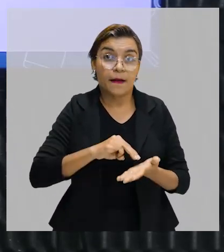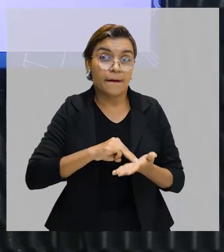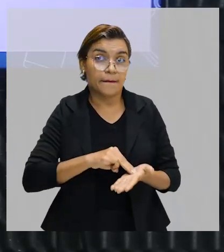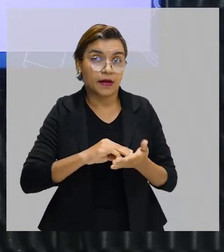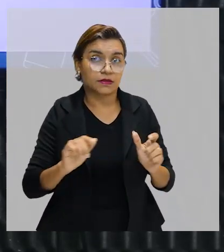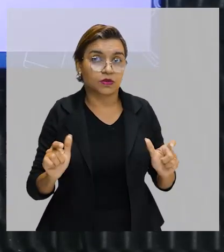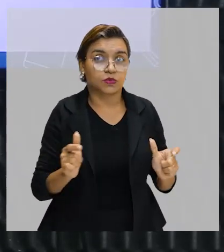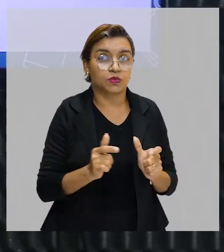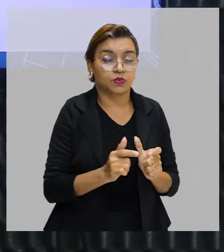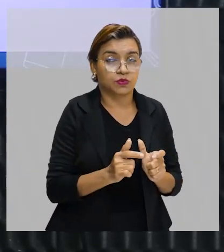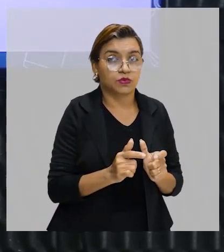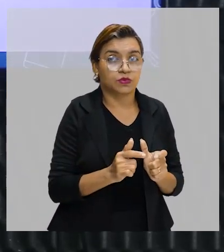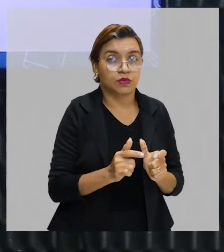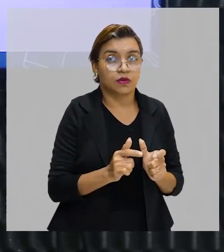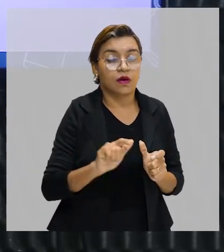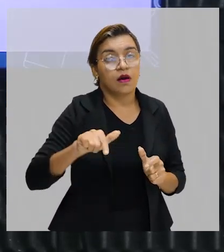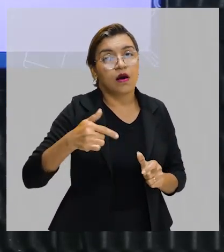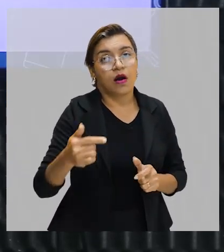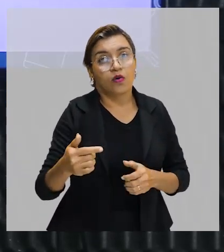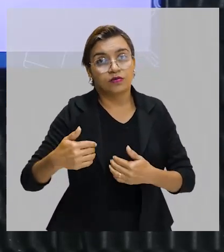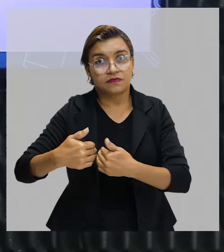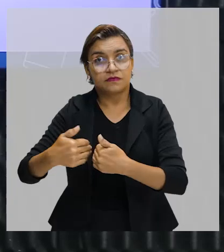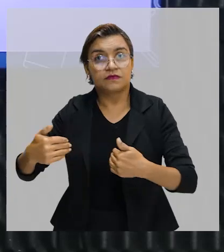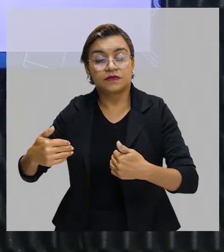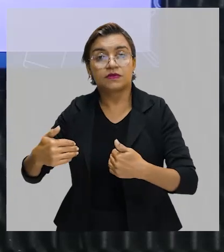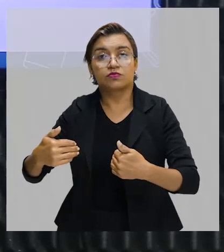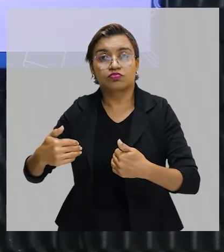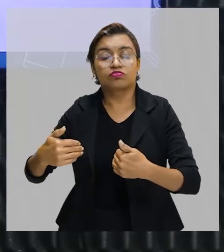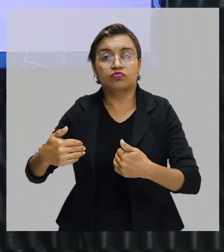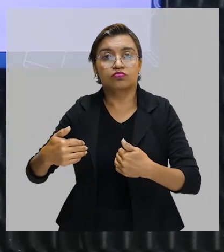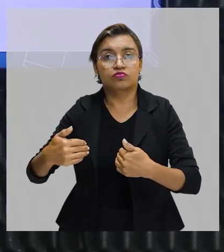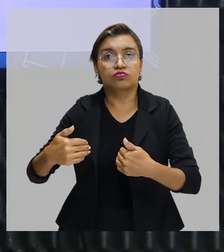necessária, enquanto a atenuação da fissão com o